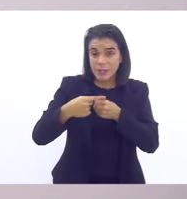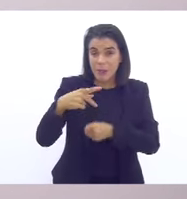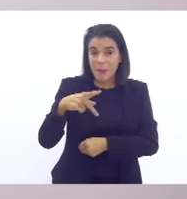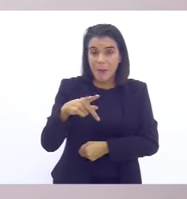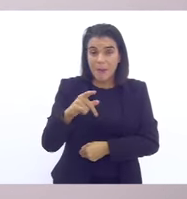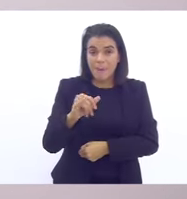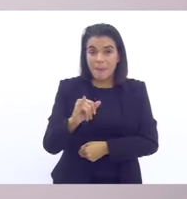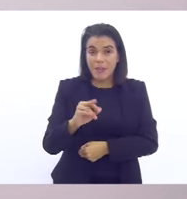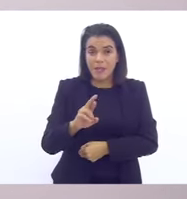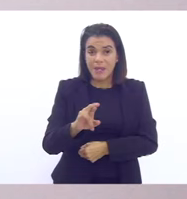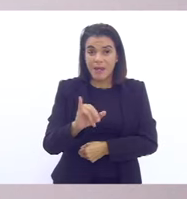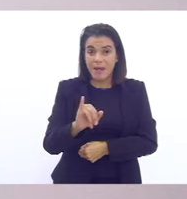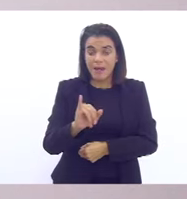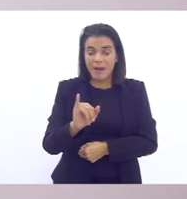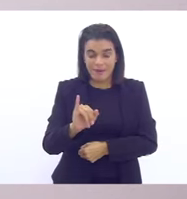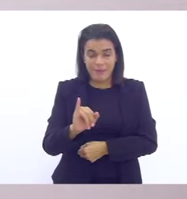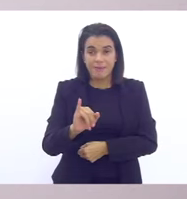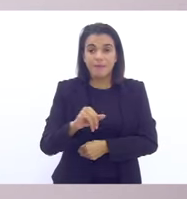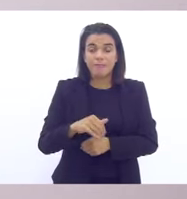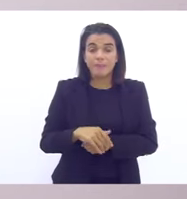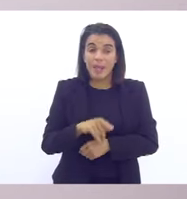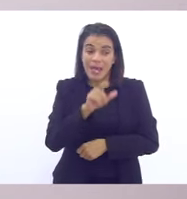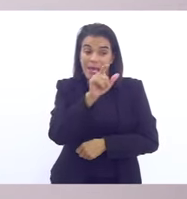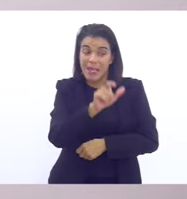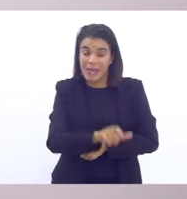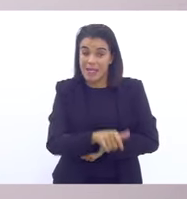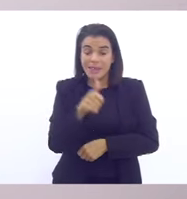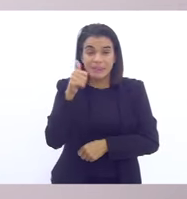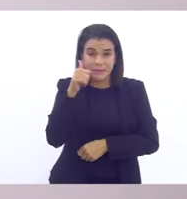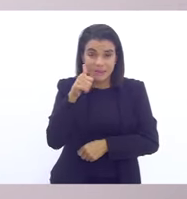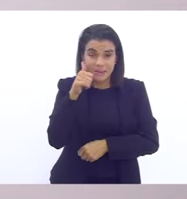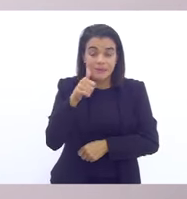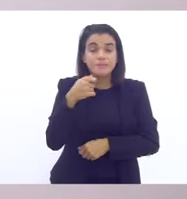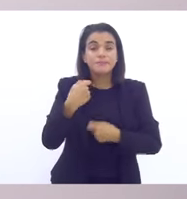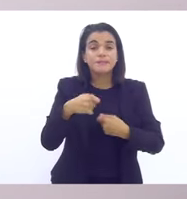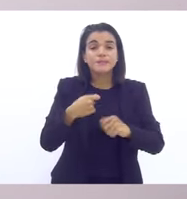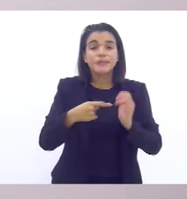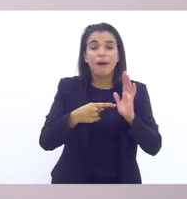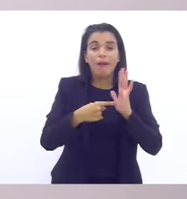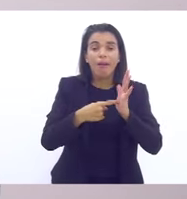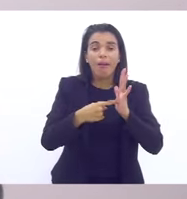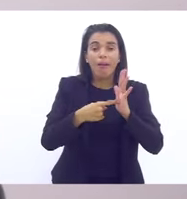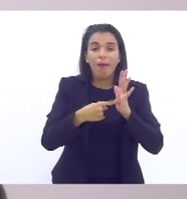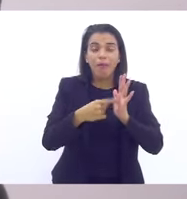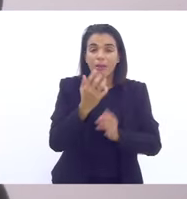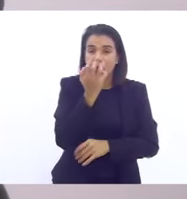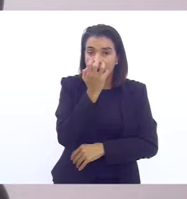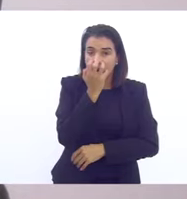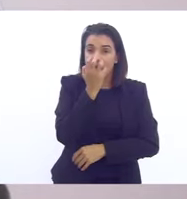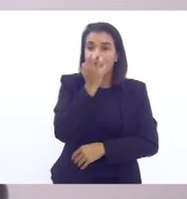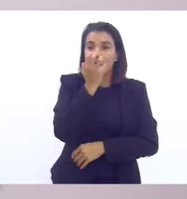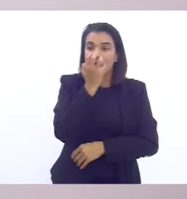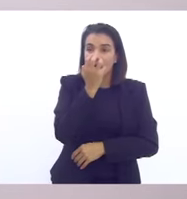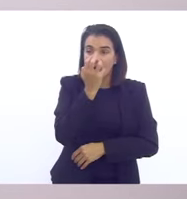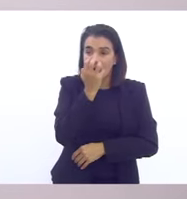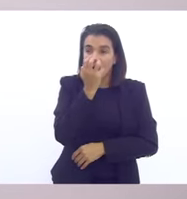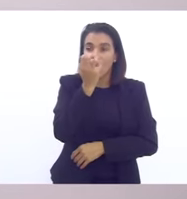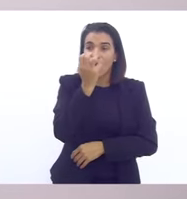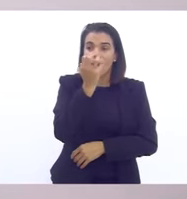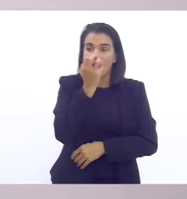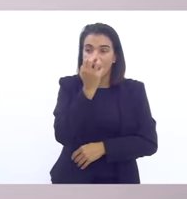Piraí, onde essa senhora ela faz uso de aparelho cardiorrespiratório. Vocês